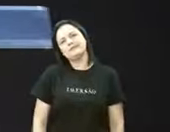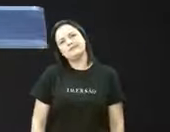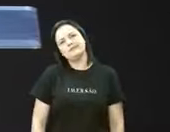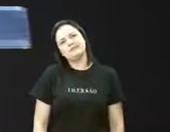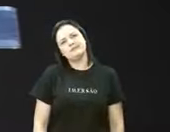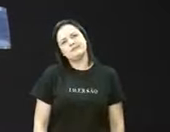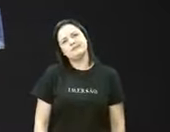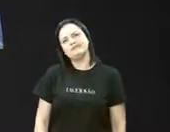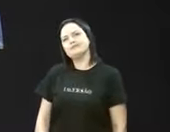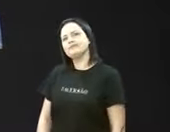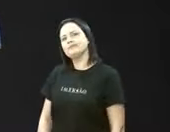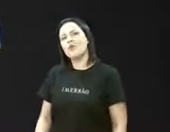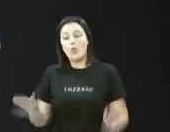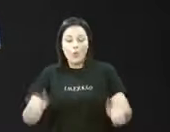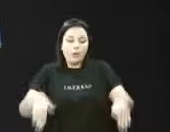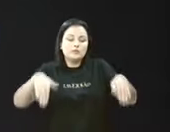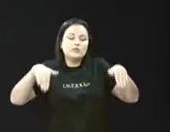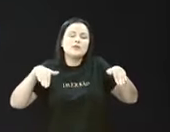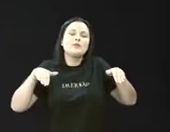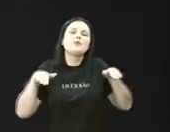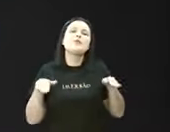Teu governo vem do trono,